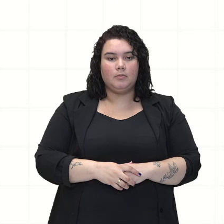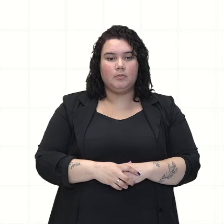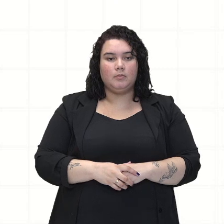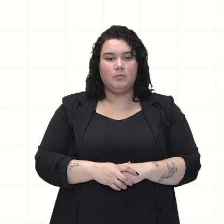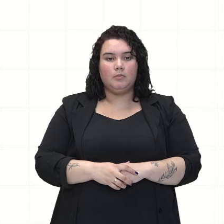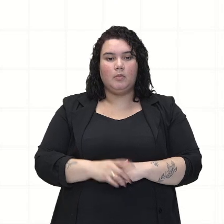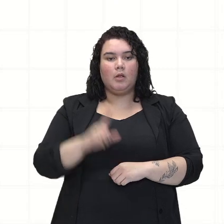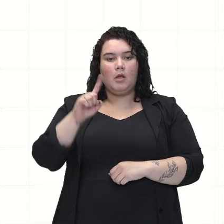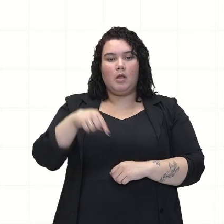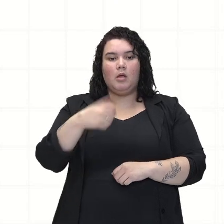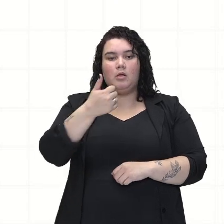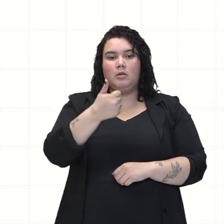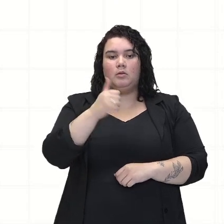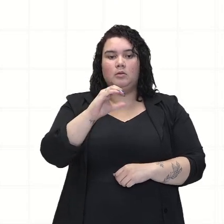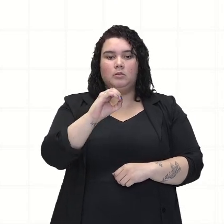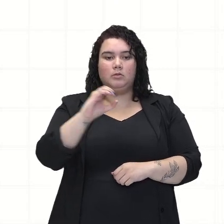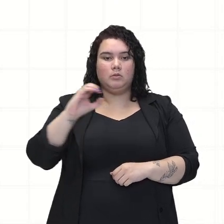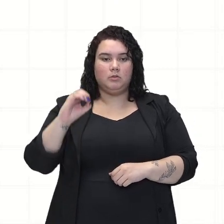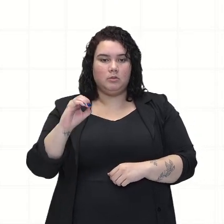é igual a 100